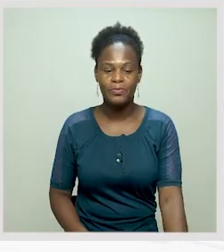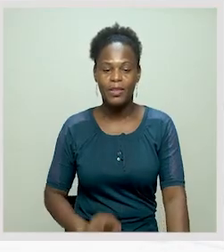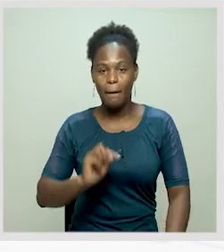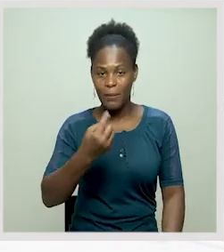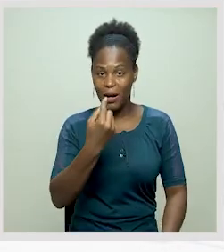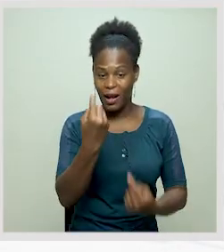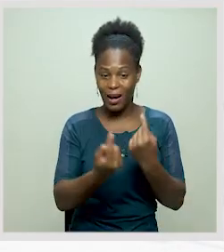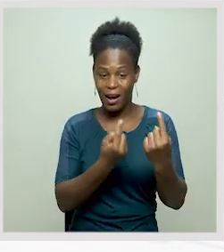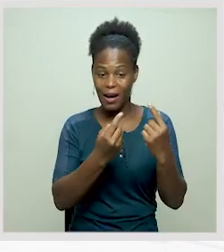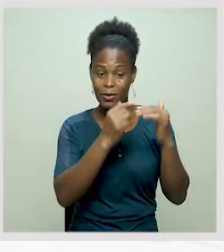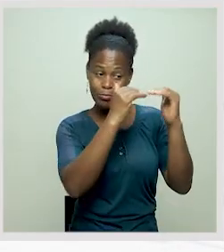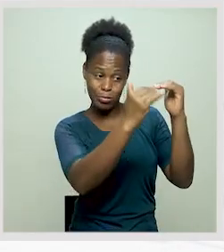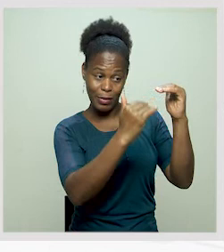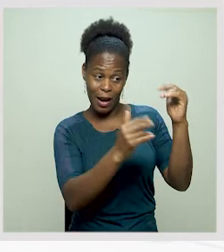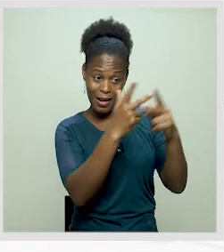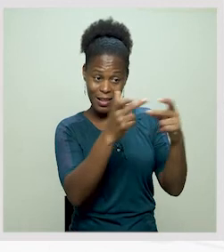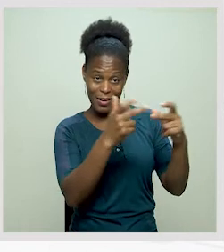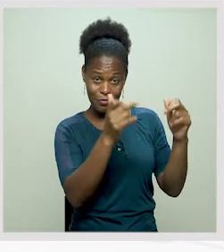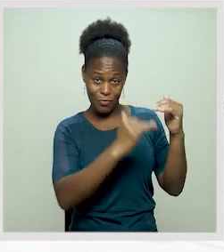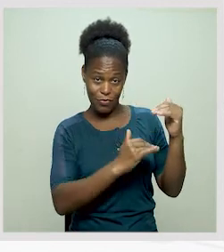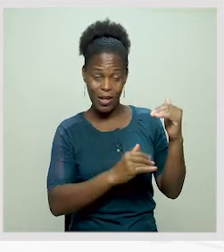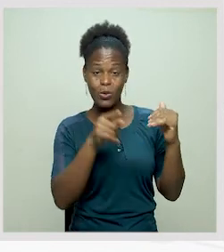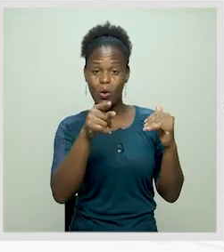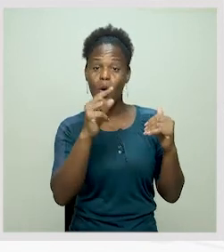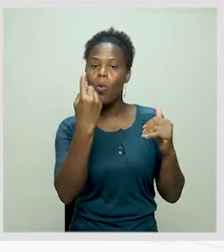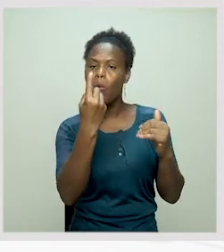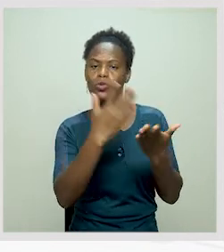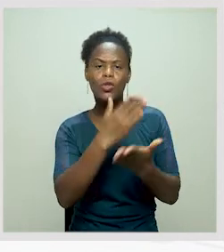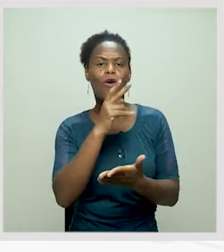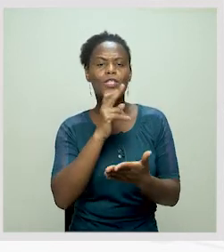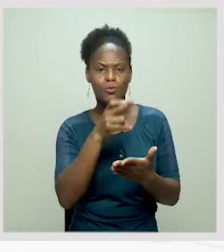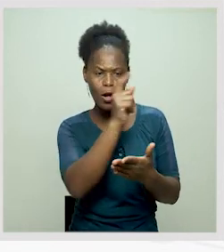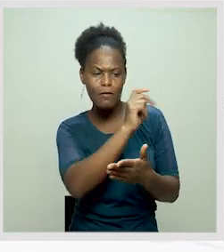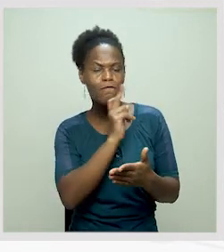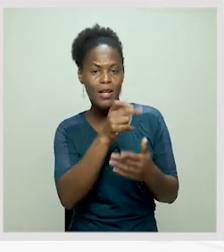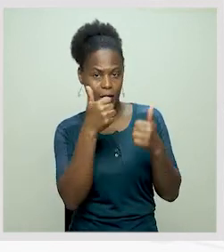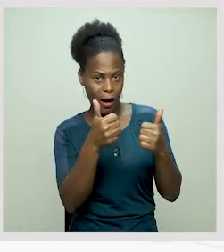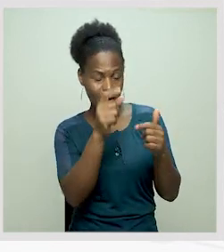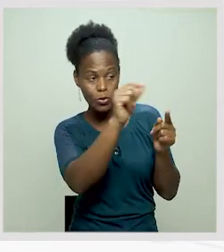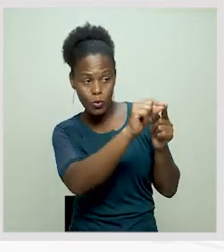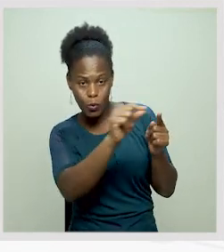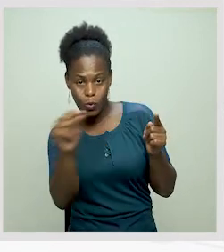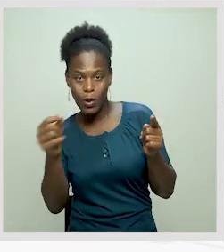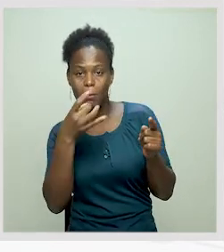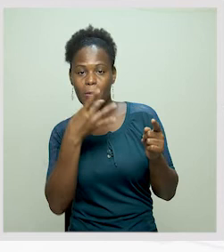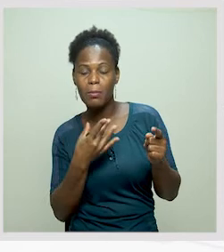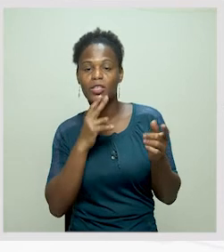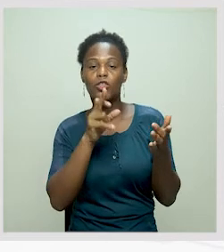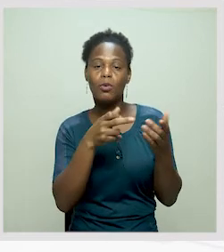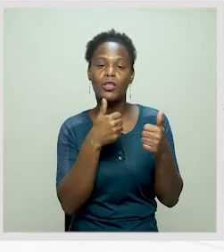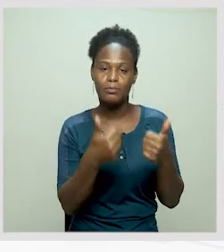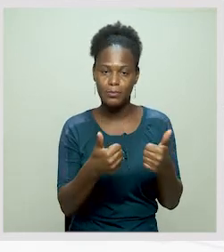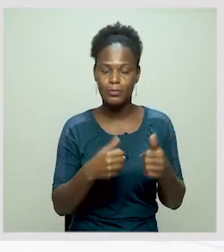Para cada um dos itens que se segue, sublinha a única opção que permite obter uma